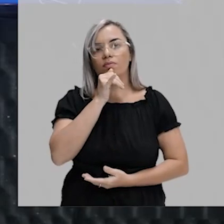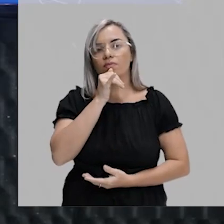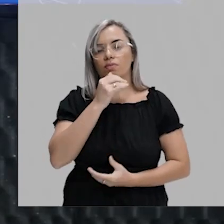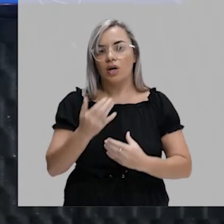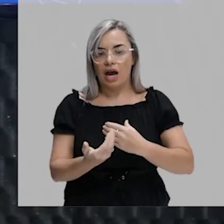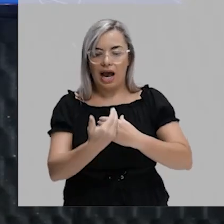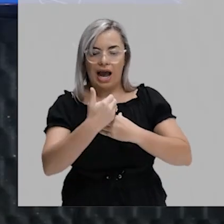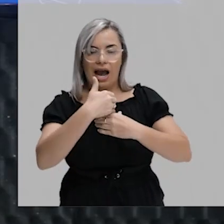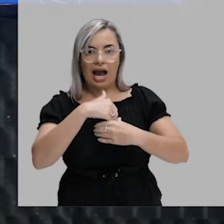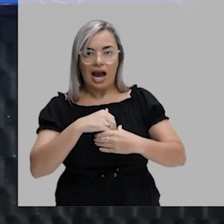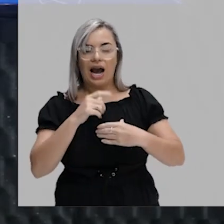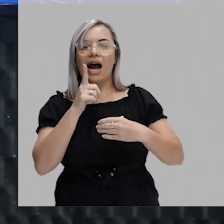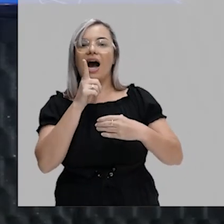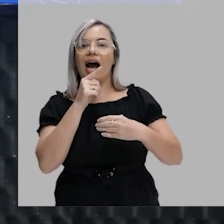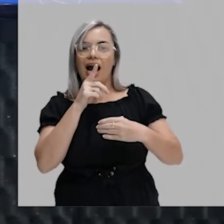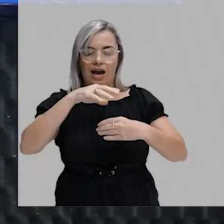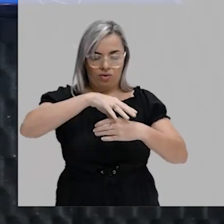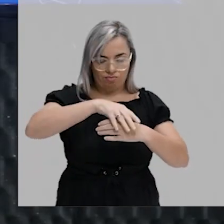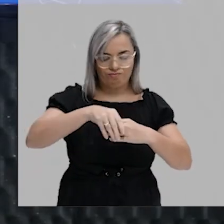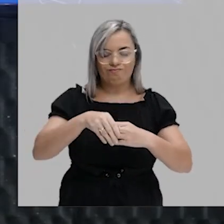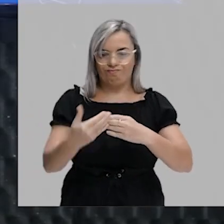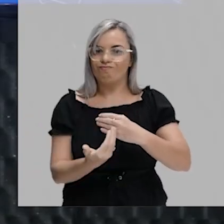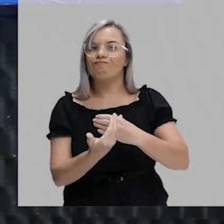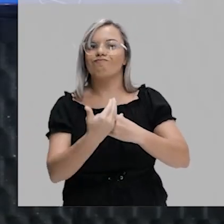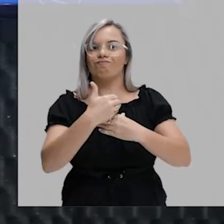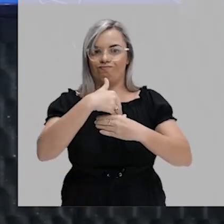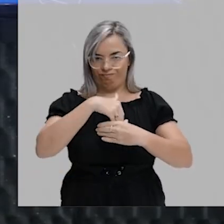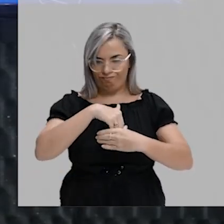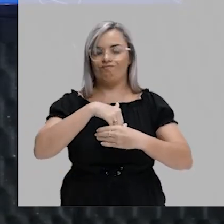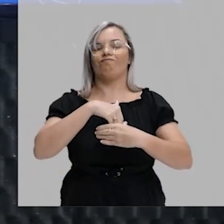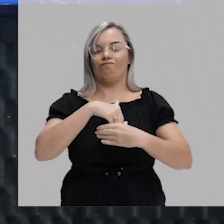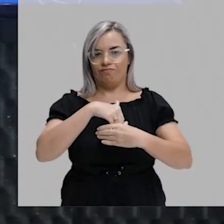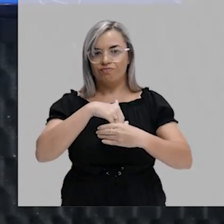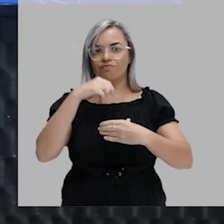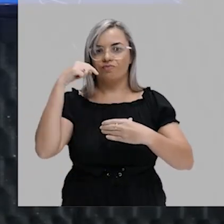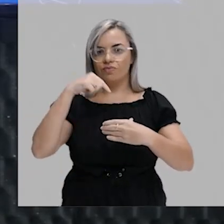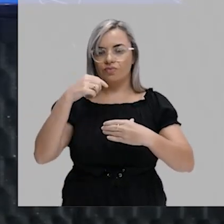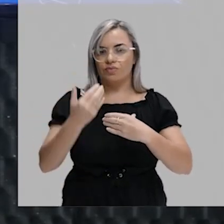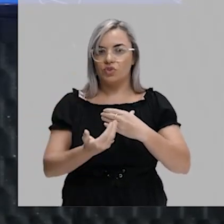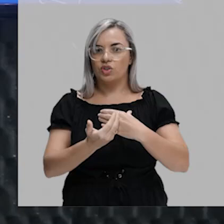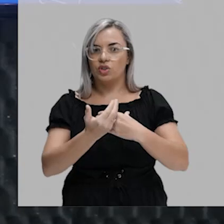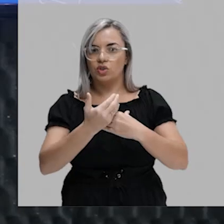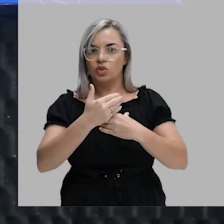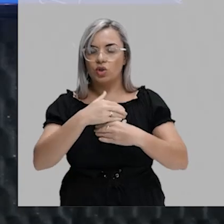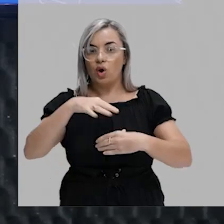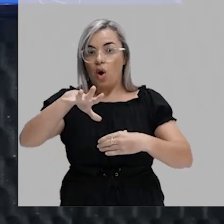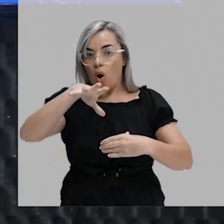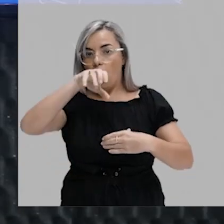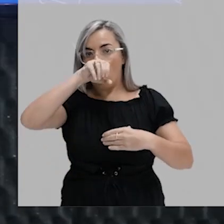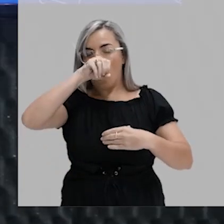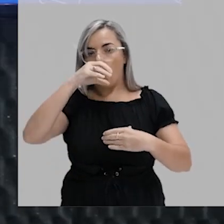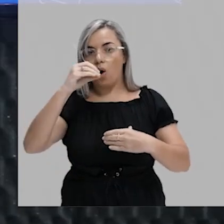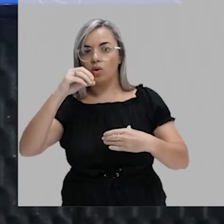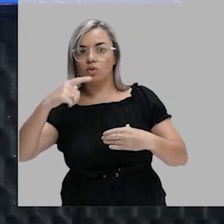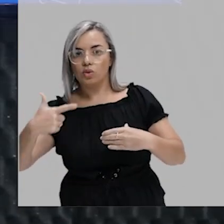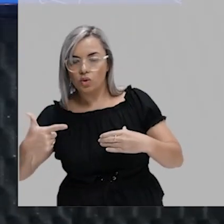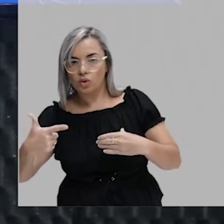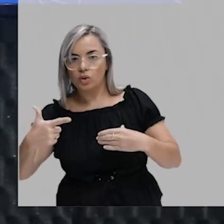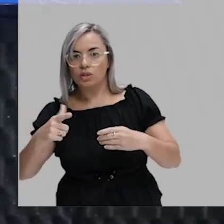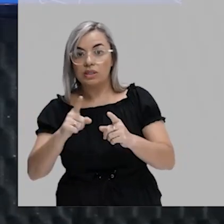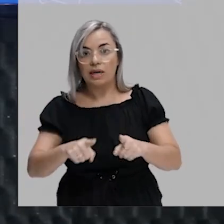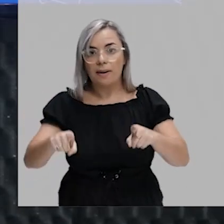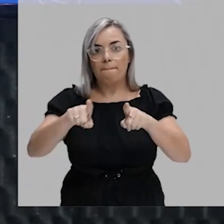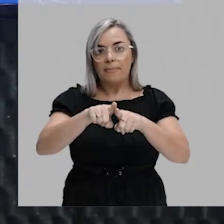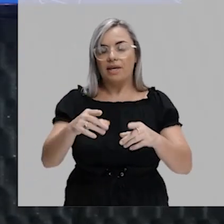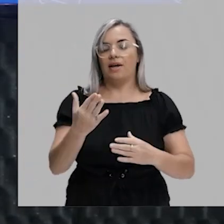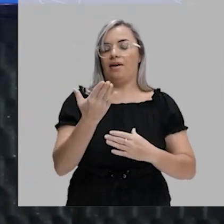de água por meio da membrana, ela pode permitir a passagem de oxigênio, de alimento. Então,